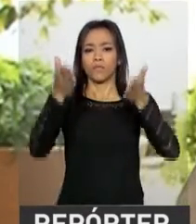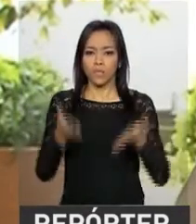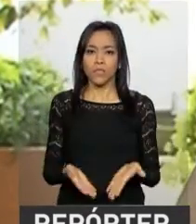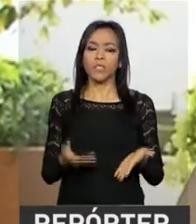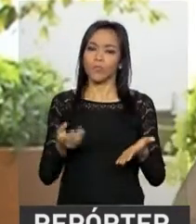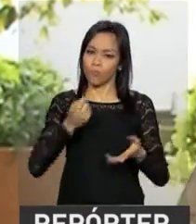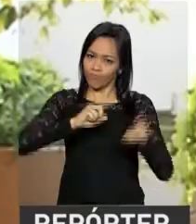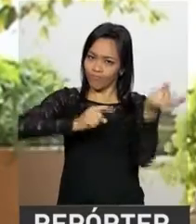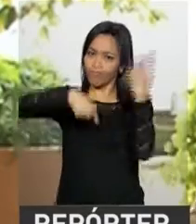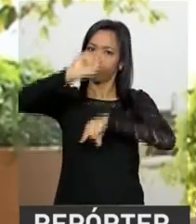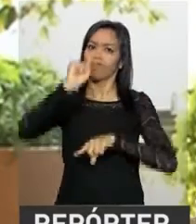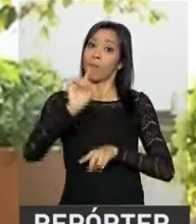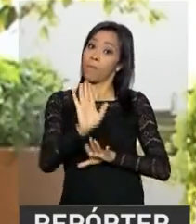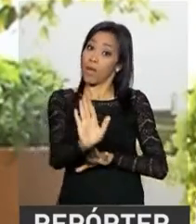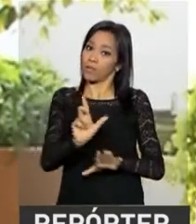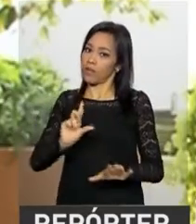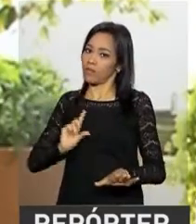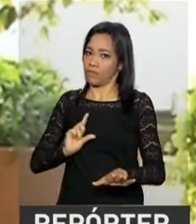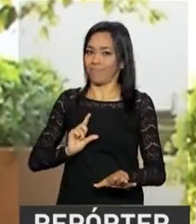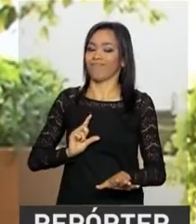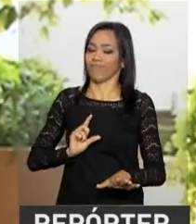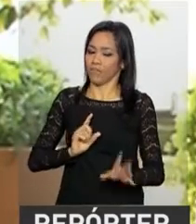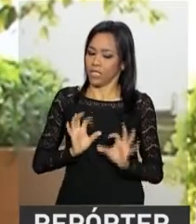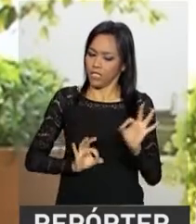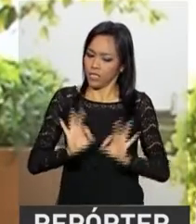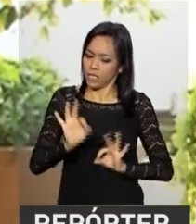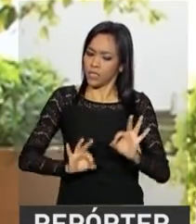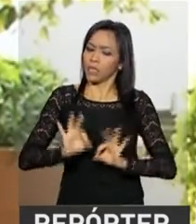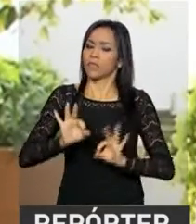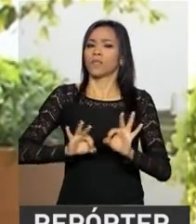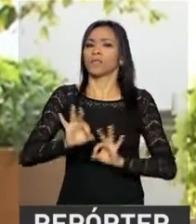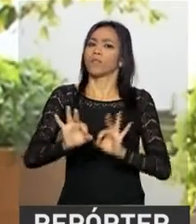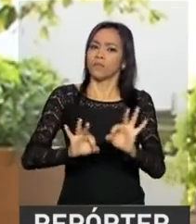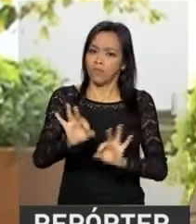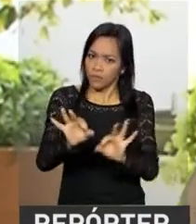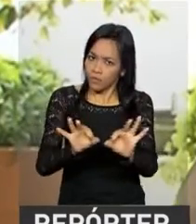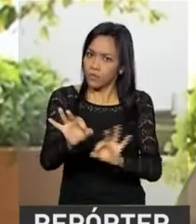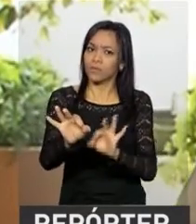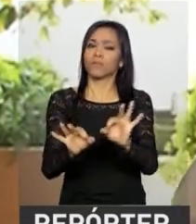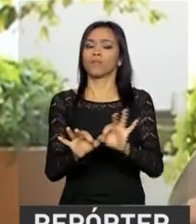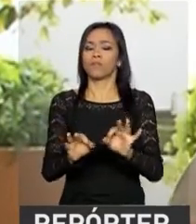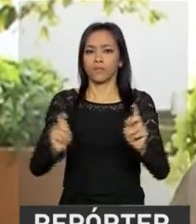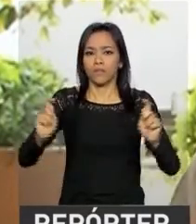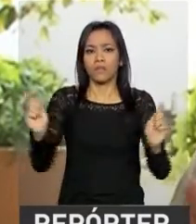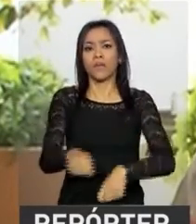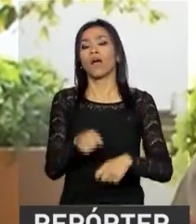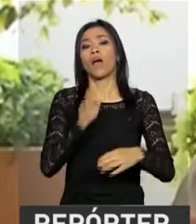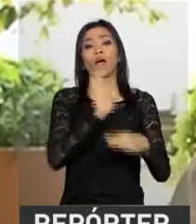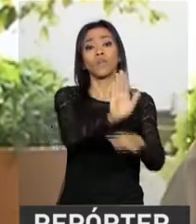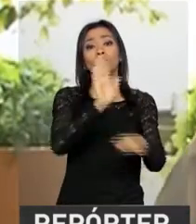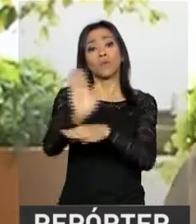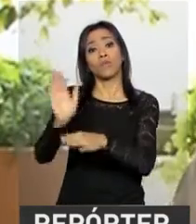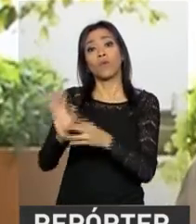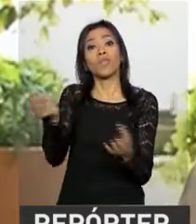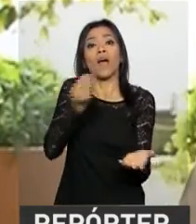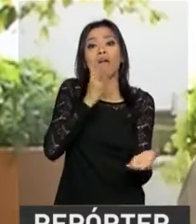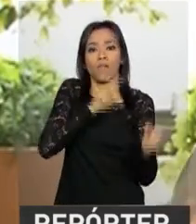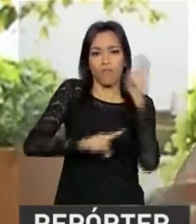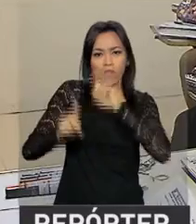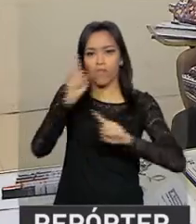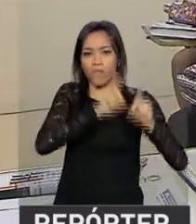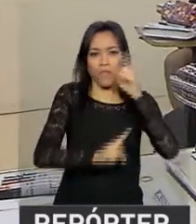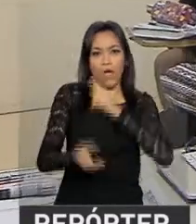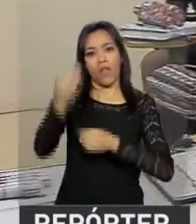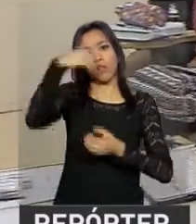bem sucedido desde que seja bem implementado e que possa portanto suprir as atuais lacunas do próprio ensino